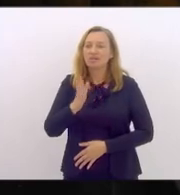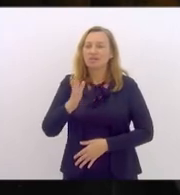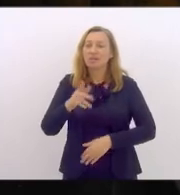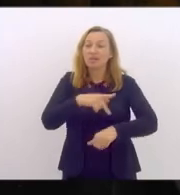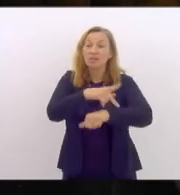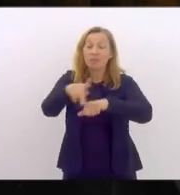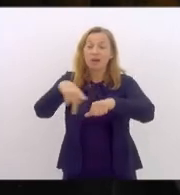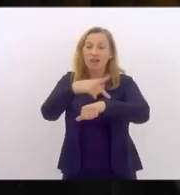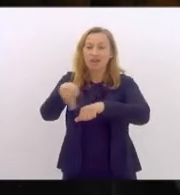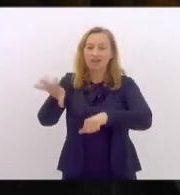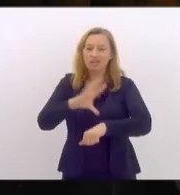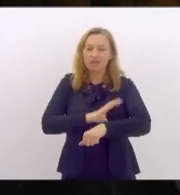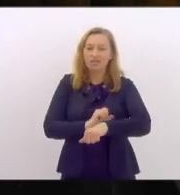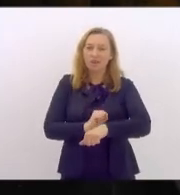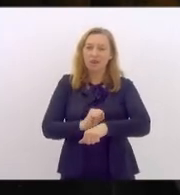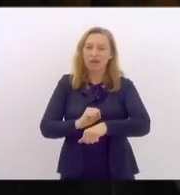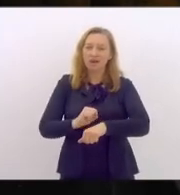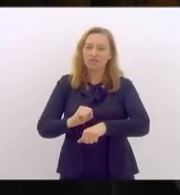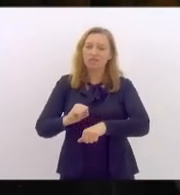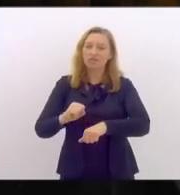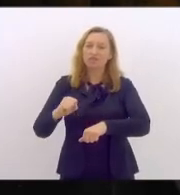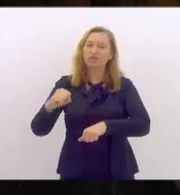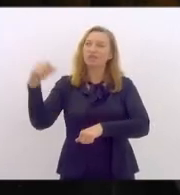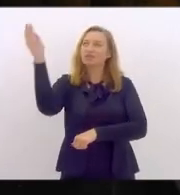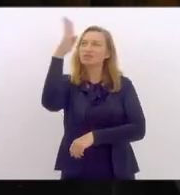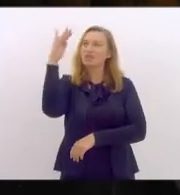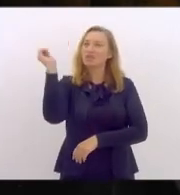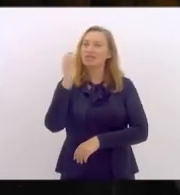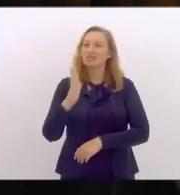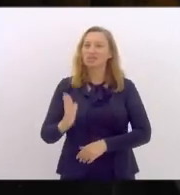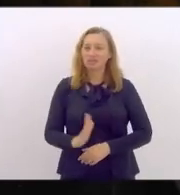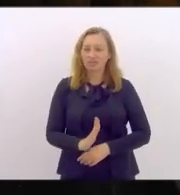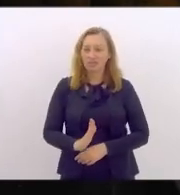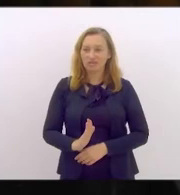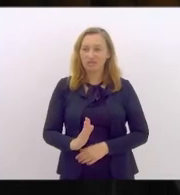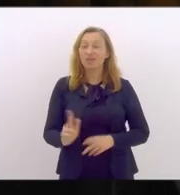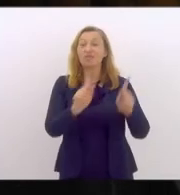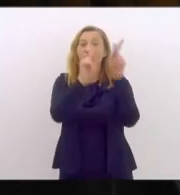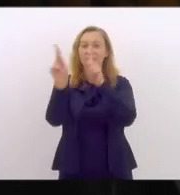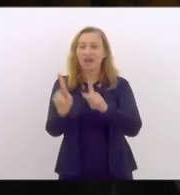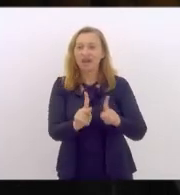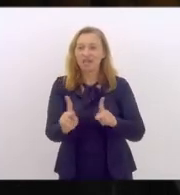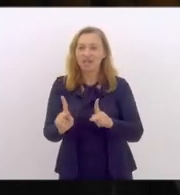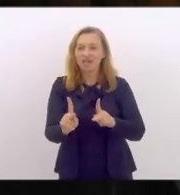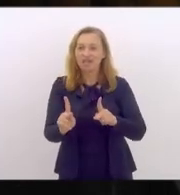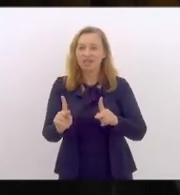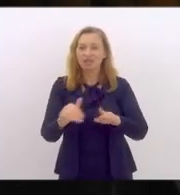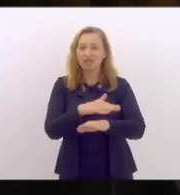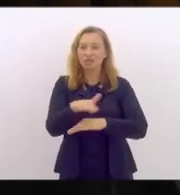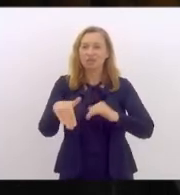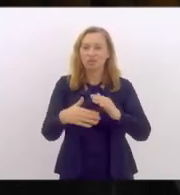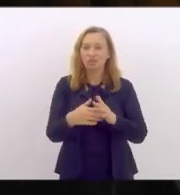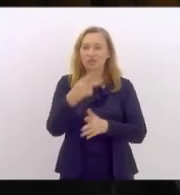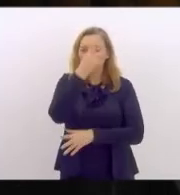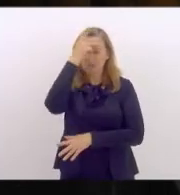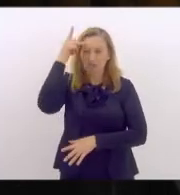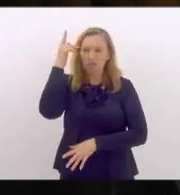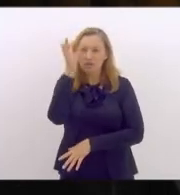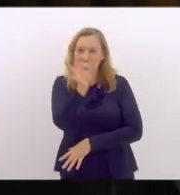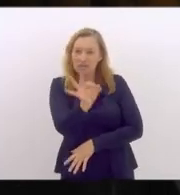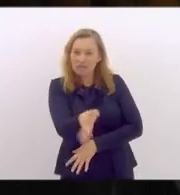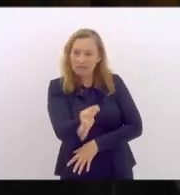terra da Amada terra do Brasil pais entre os homens certeza